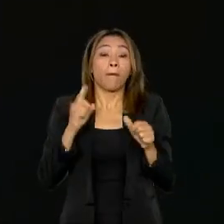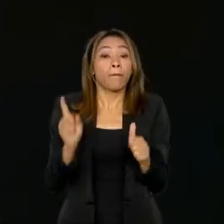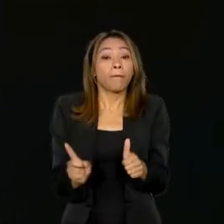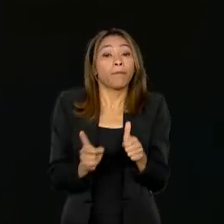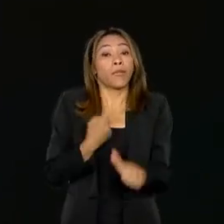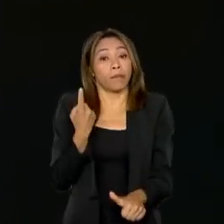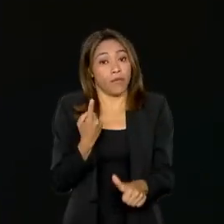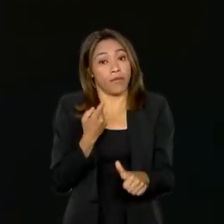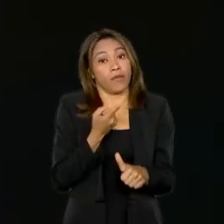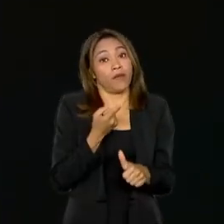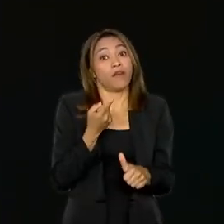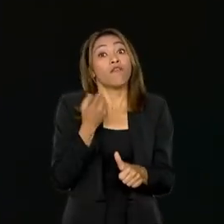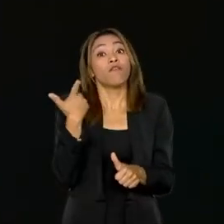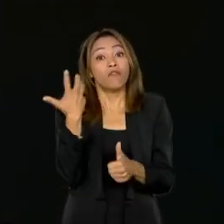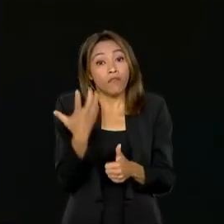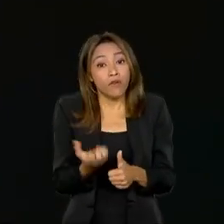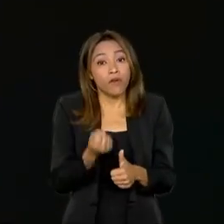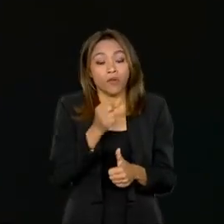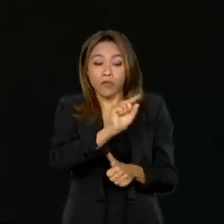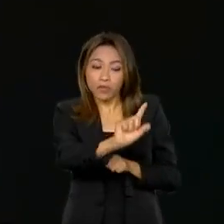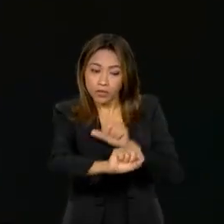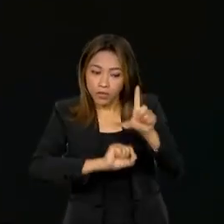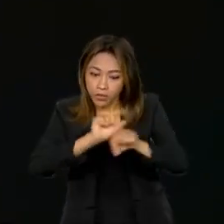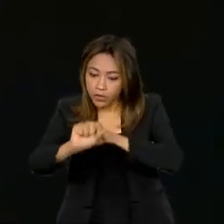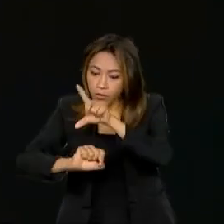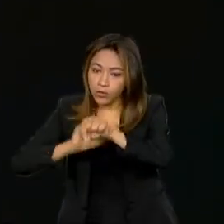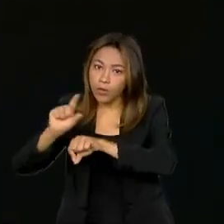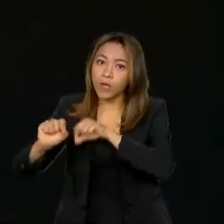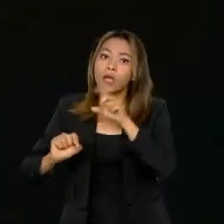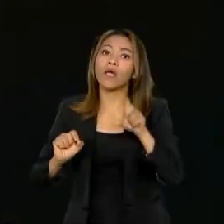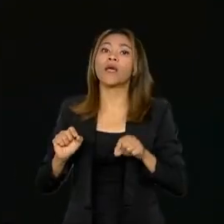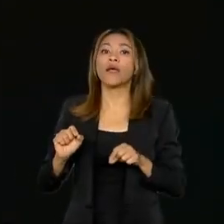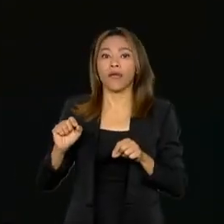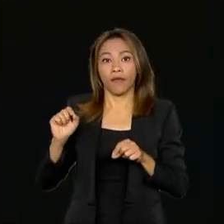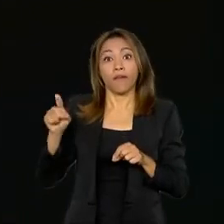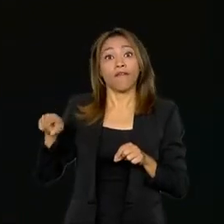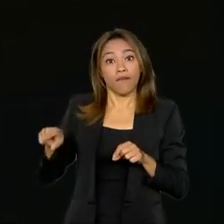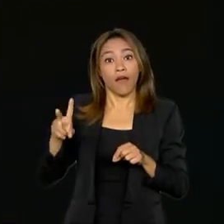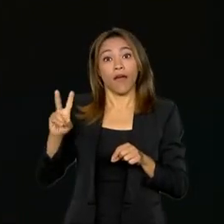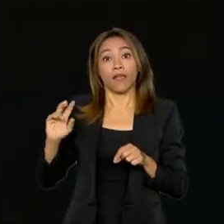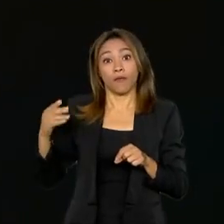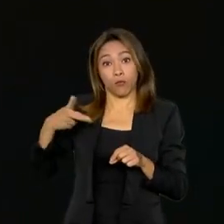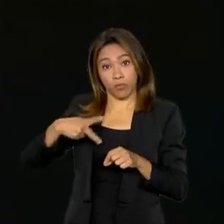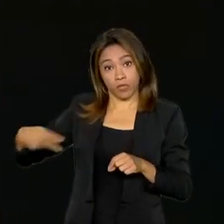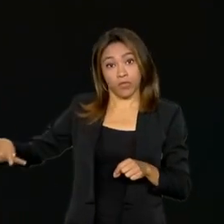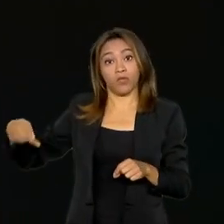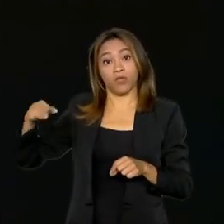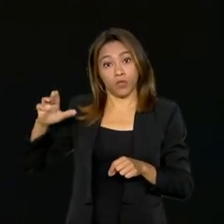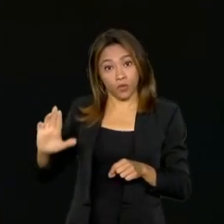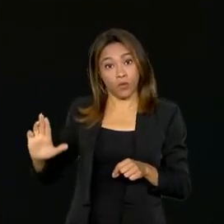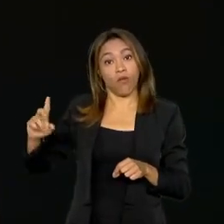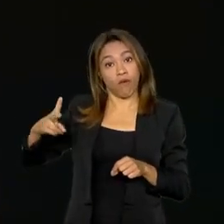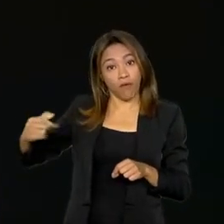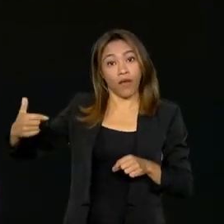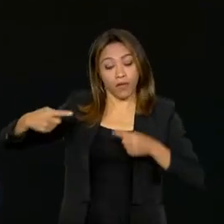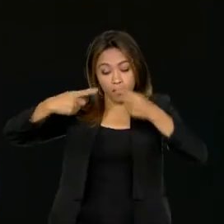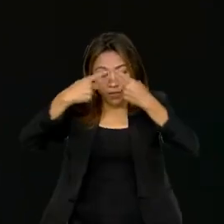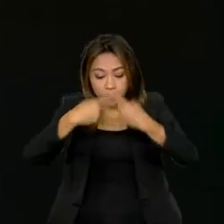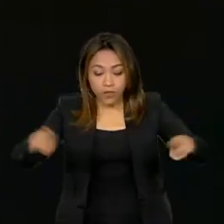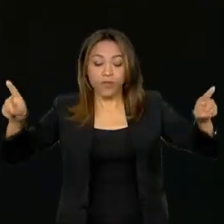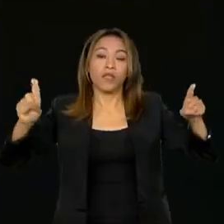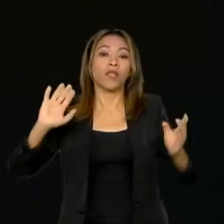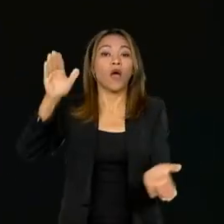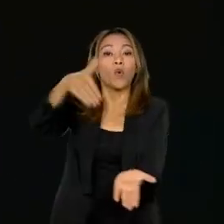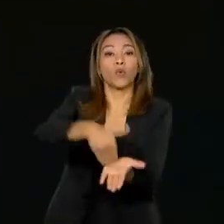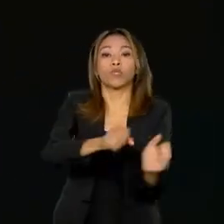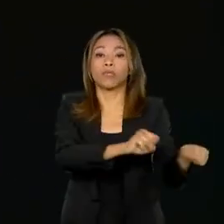primeira seleção, provavelmente o presidente fará na última semana de setembro o lançamento dessa seleção, e os